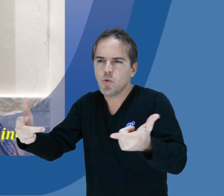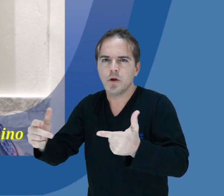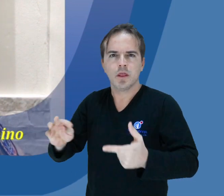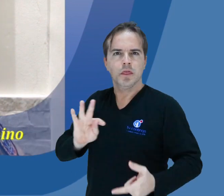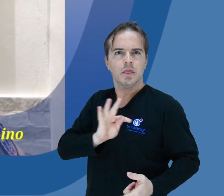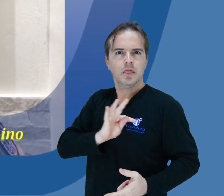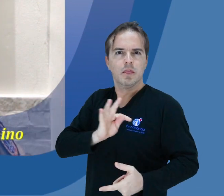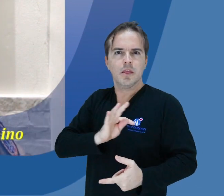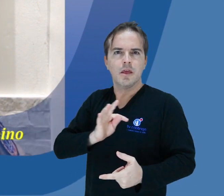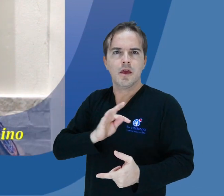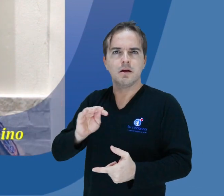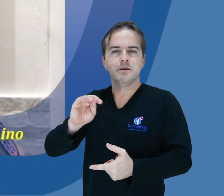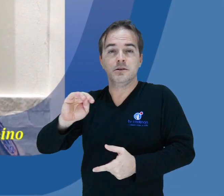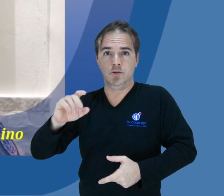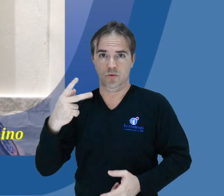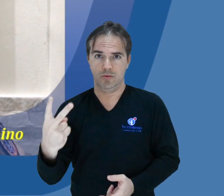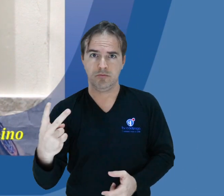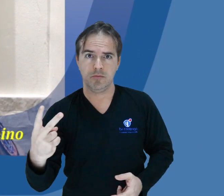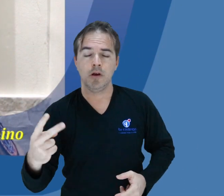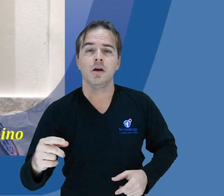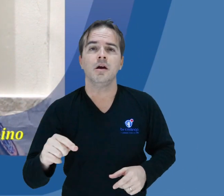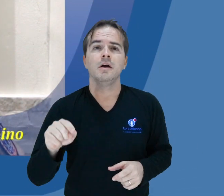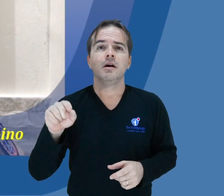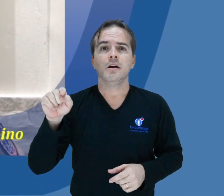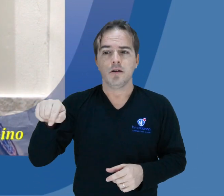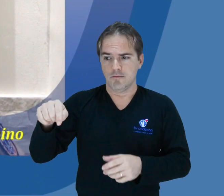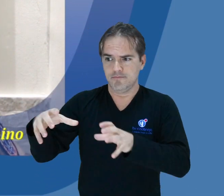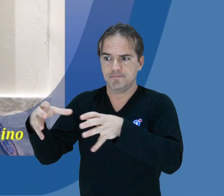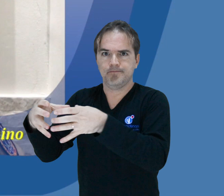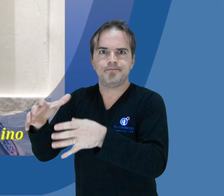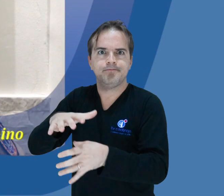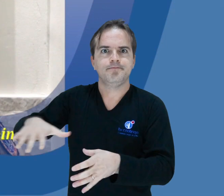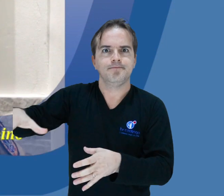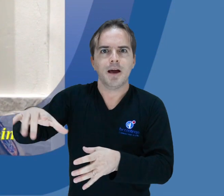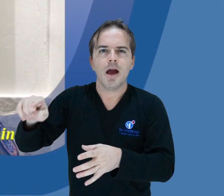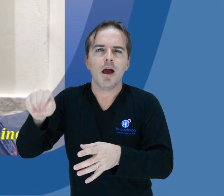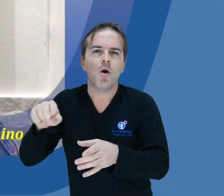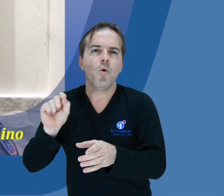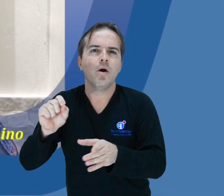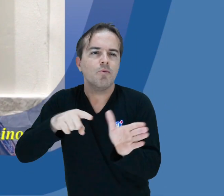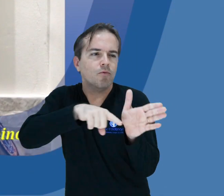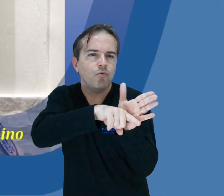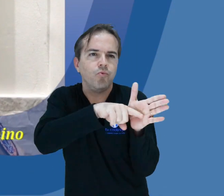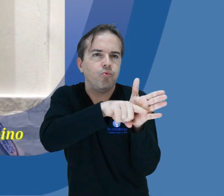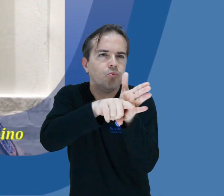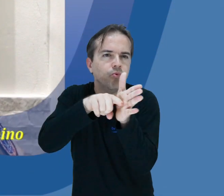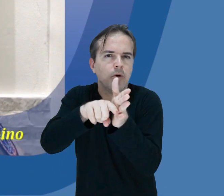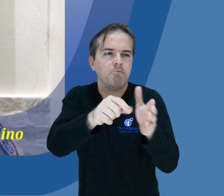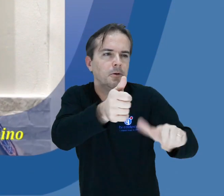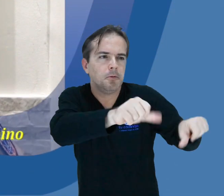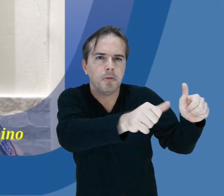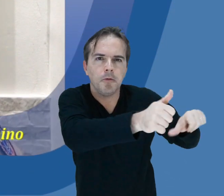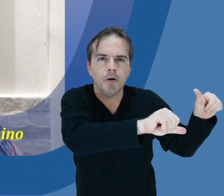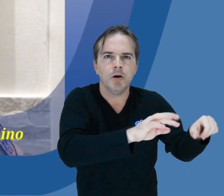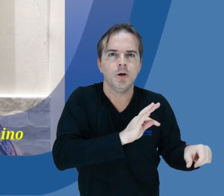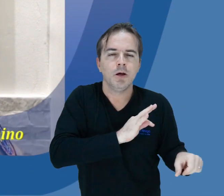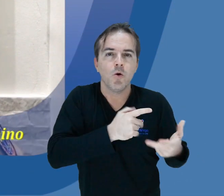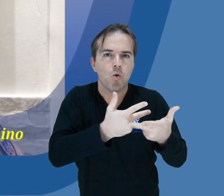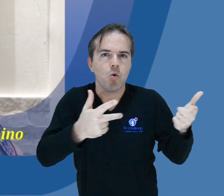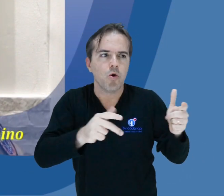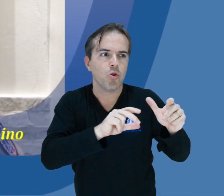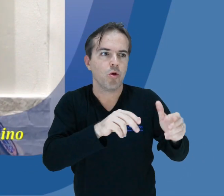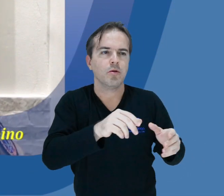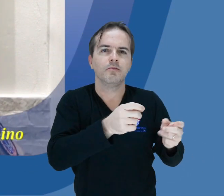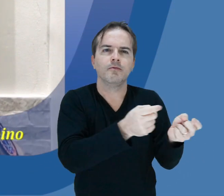nosso quartel trabalha com vistoria técnica de todo o comércio e indústria da nossa